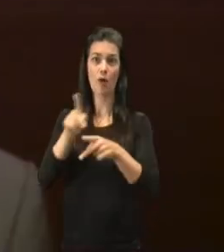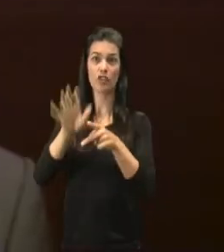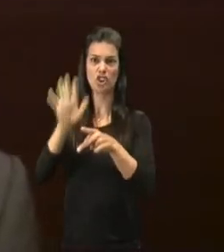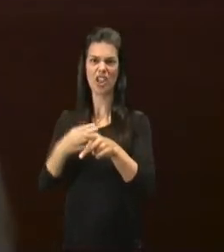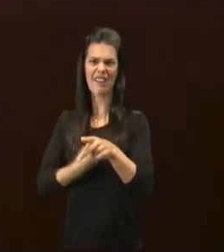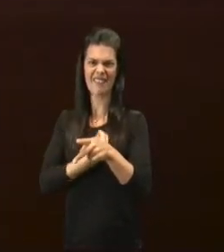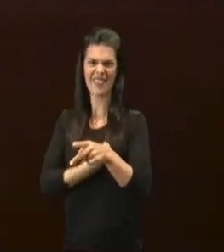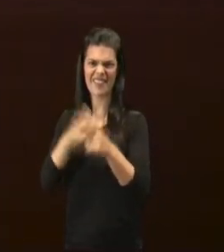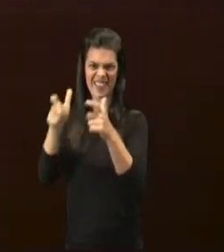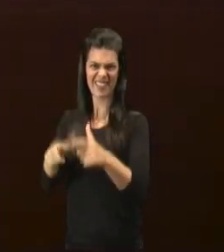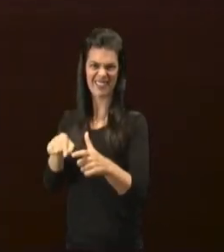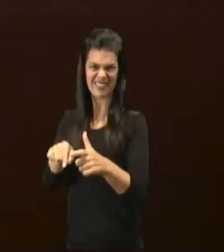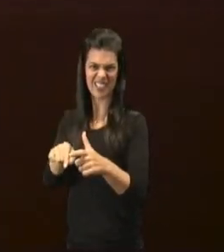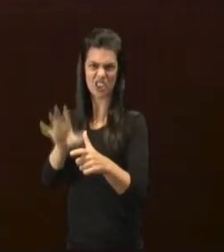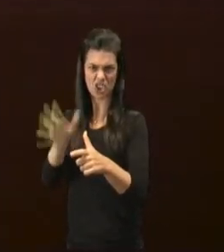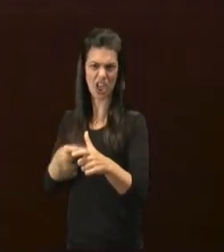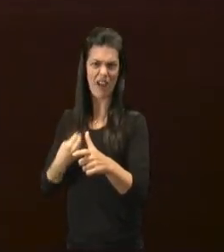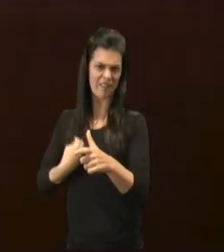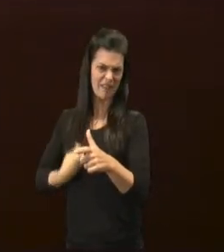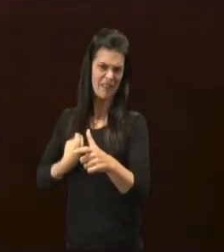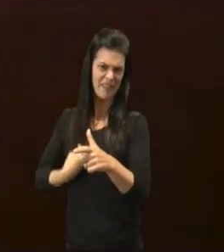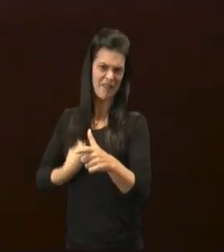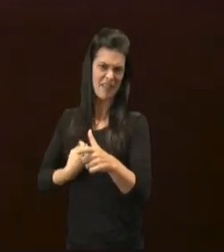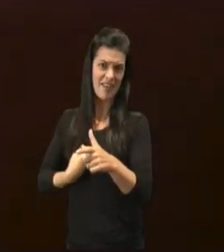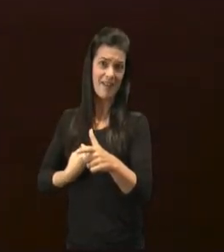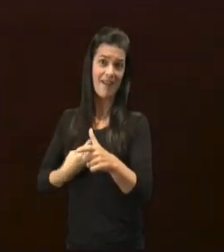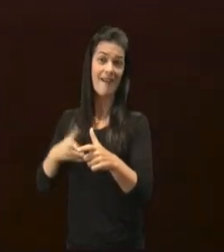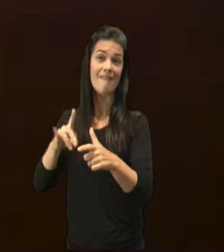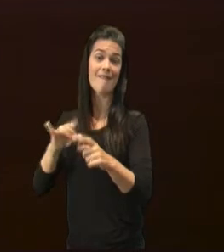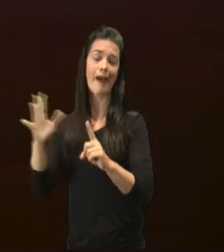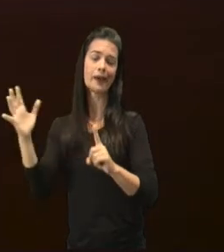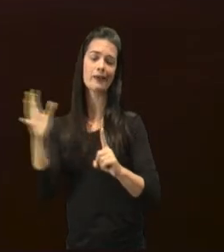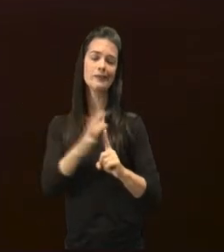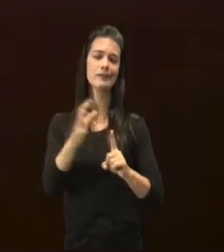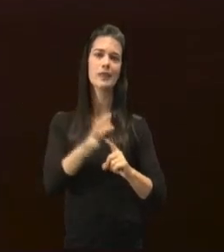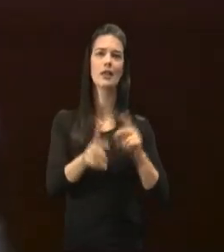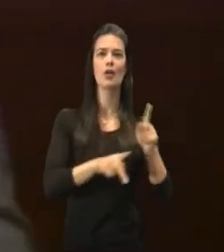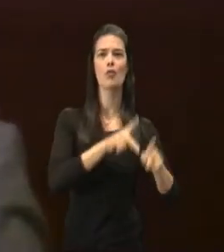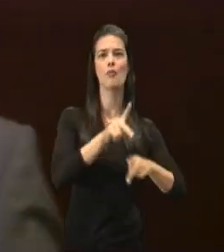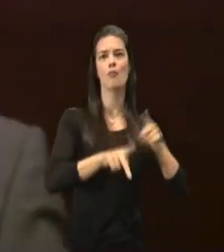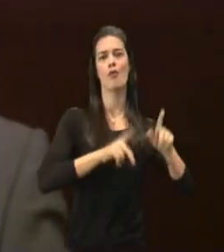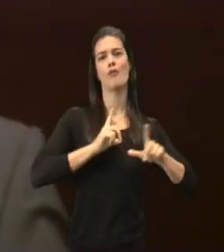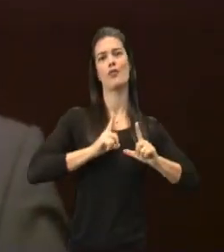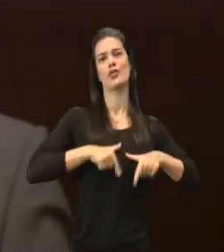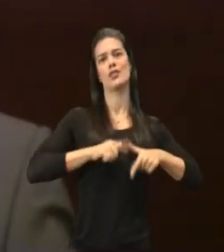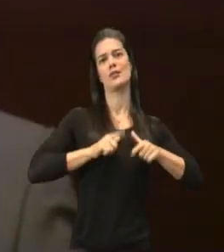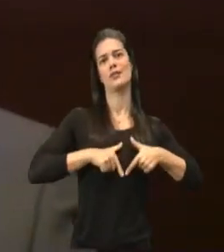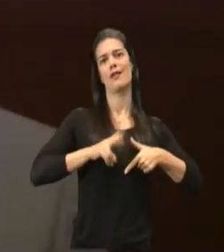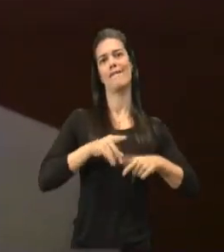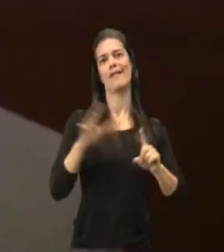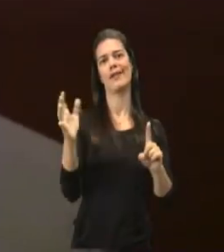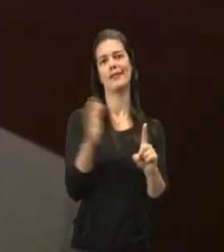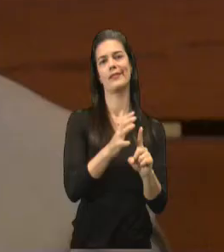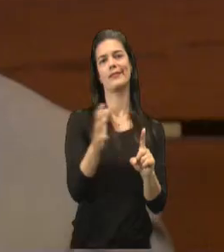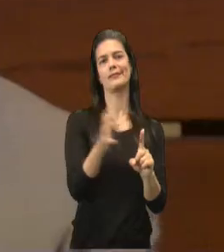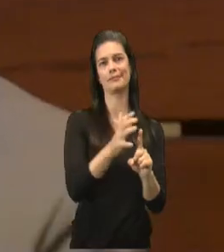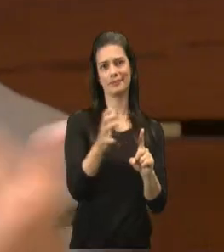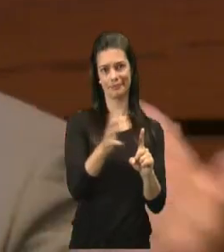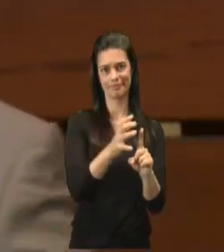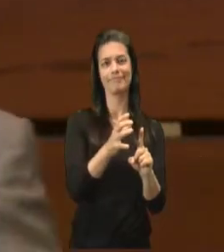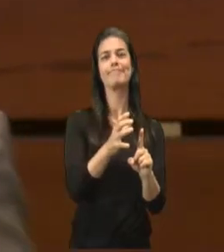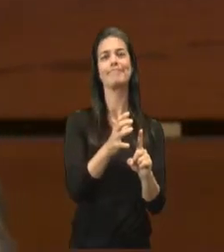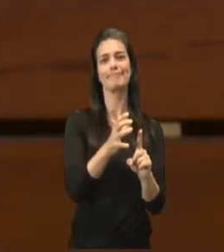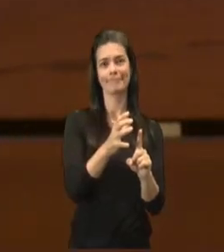alguma maneira iriam influenciar aquele povo que chega para fazer parte daquela terra. Nós temos